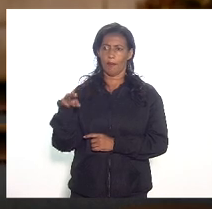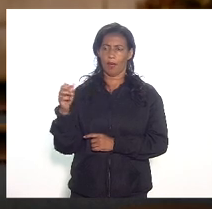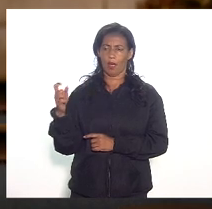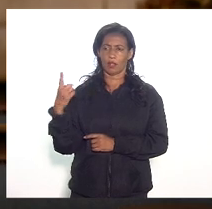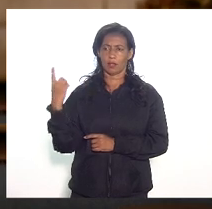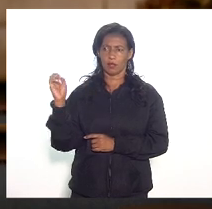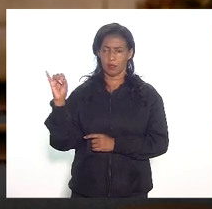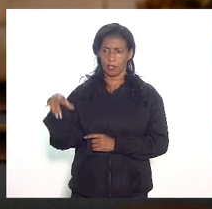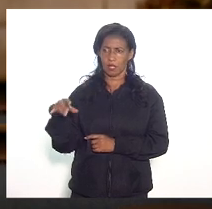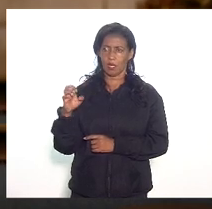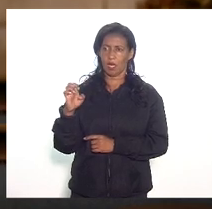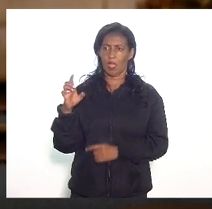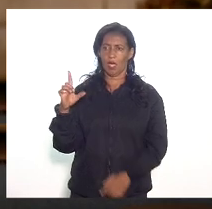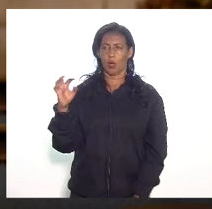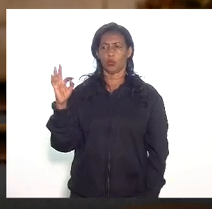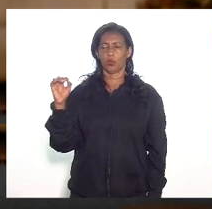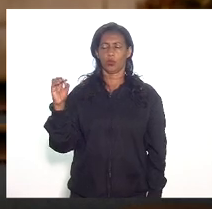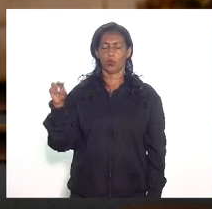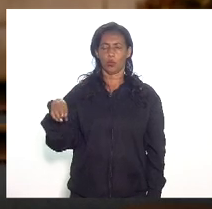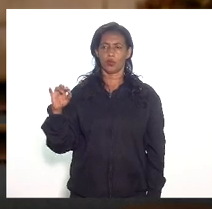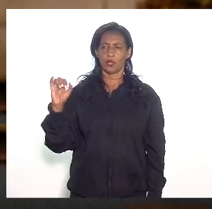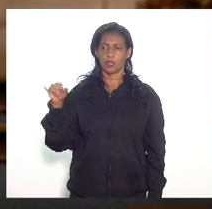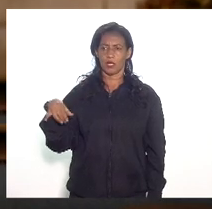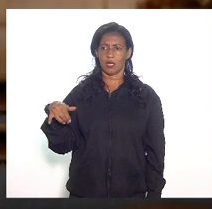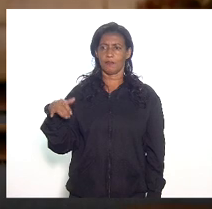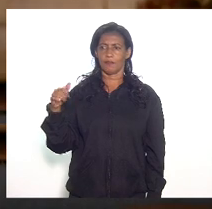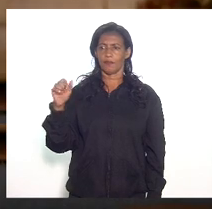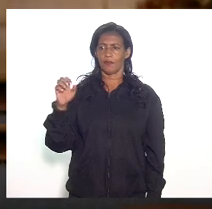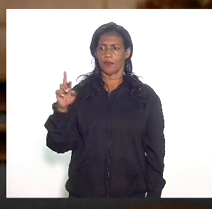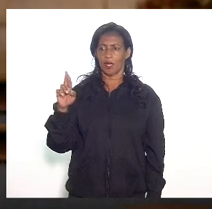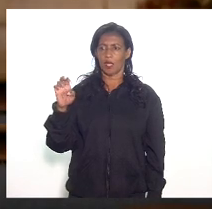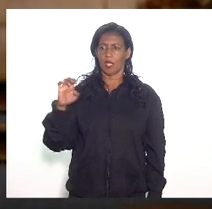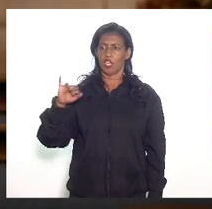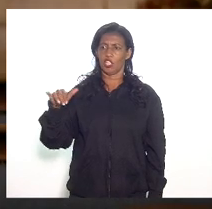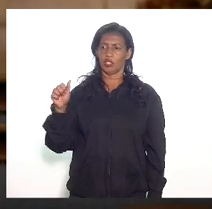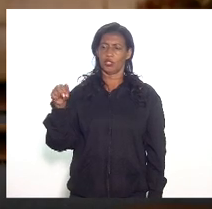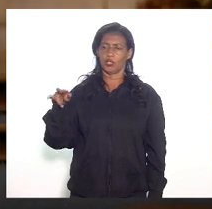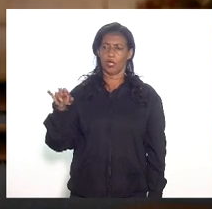deputado Elton Cristo sim enfermeira Regiane não votou